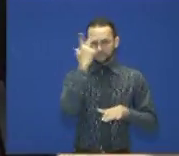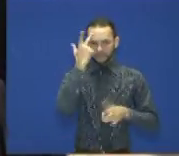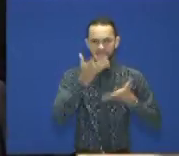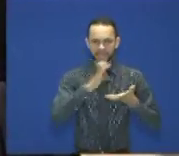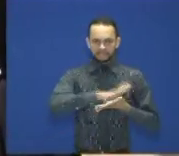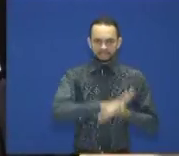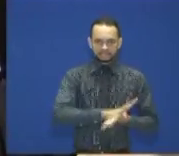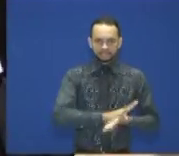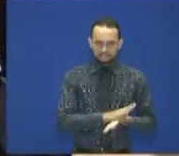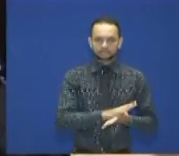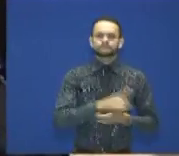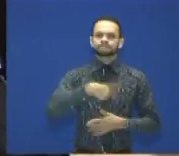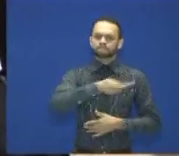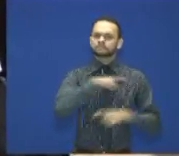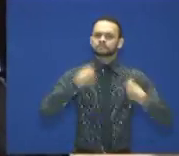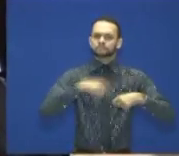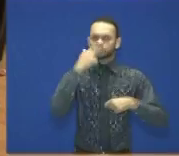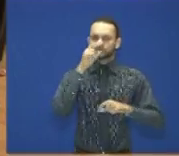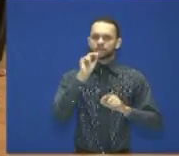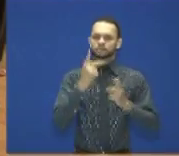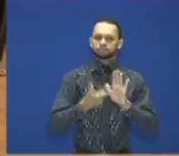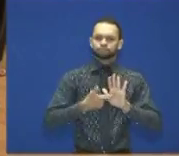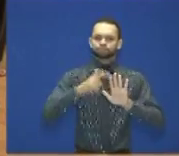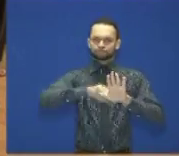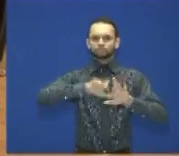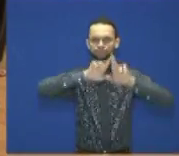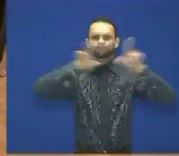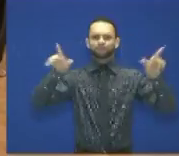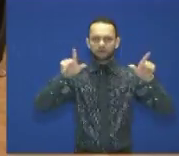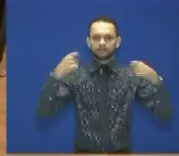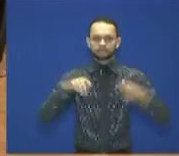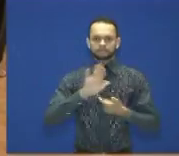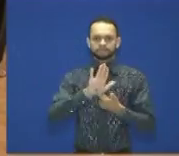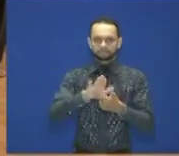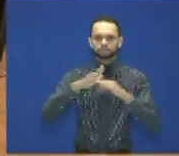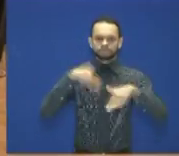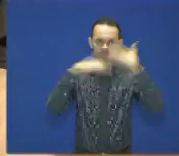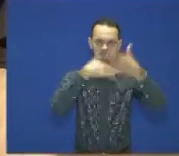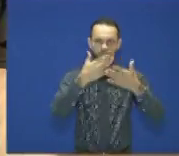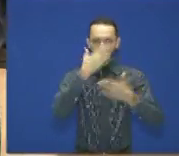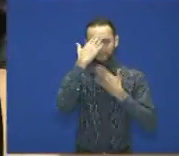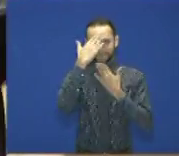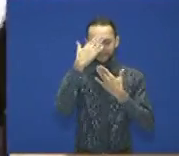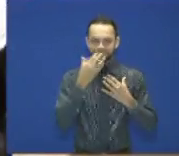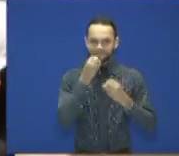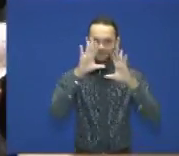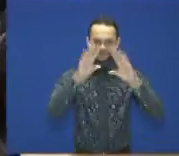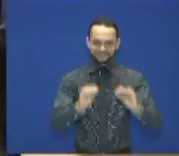seja semente, cresça e floresça. Obrigada. Boa noite.